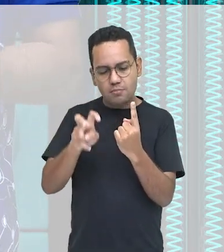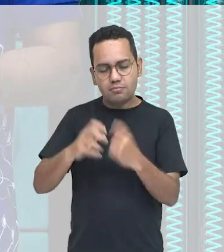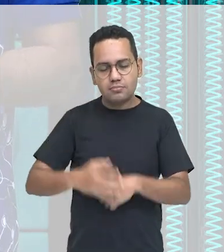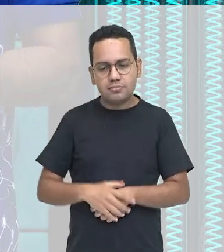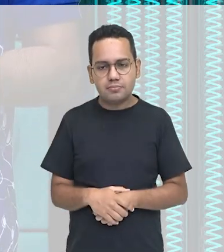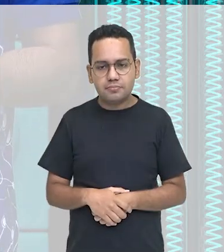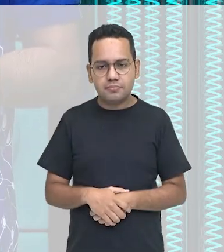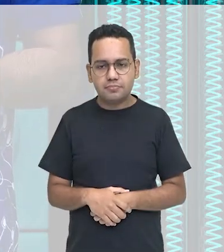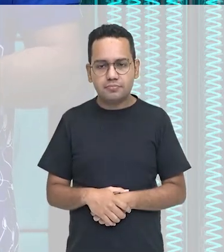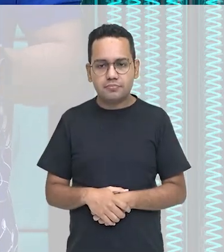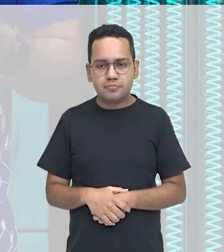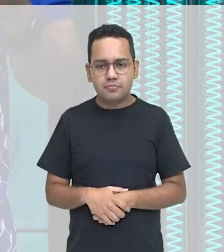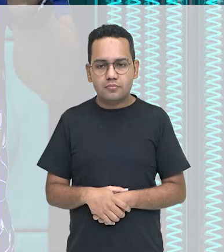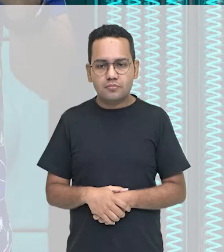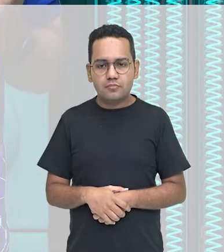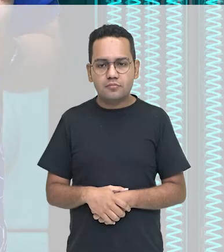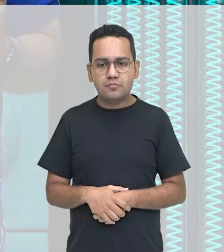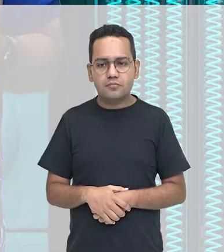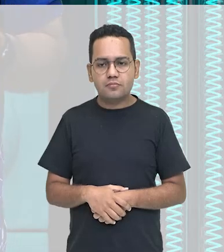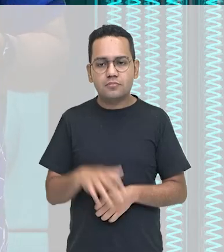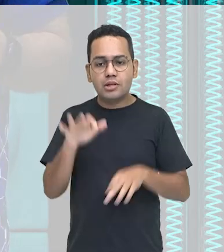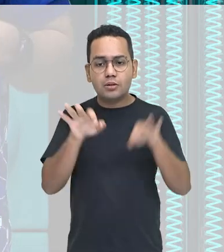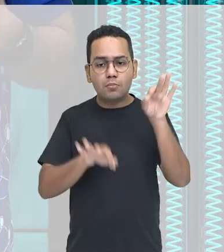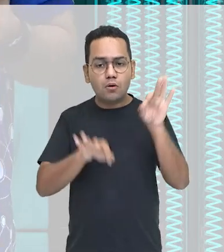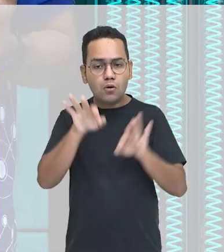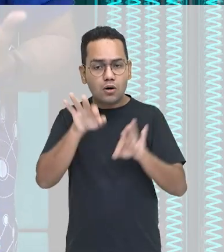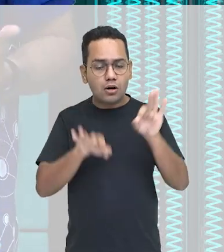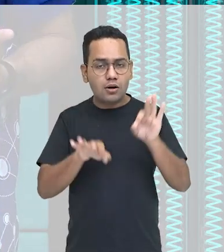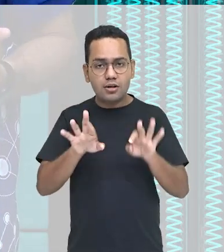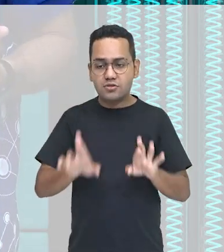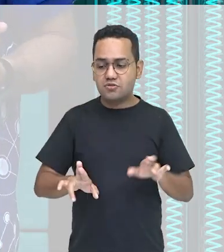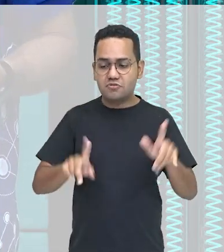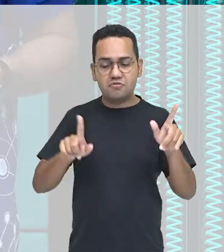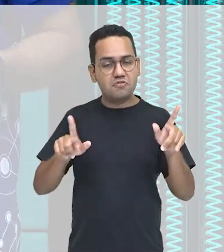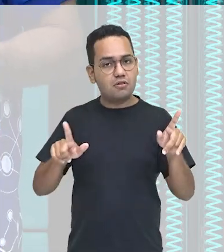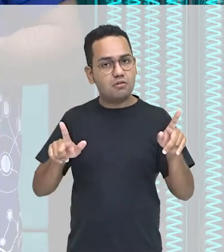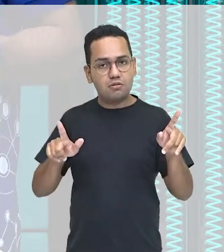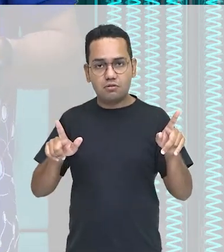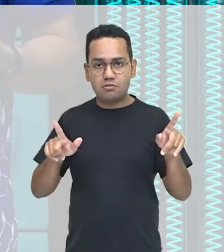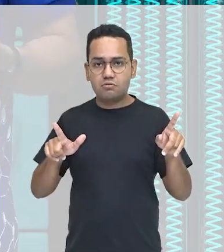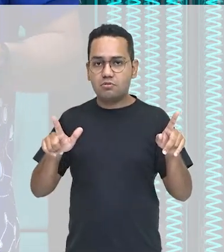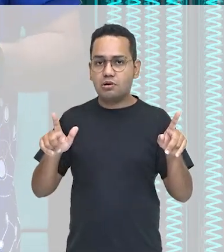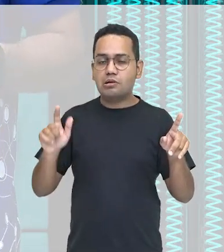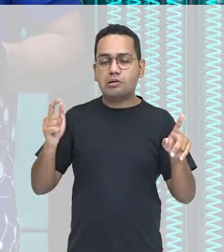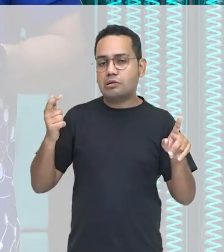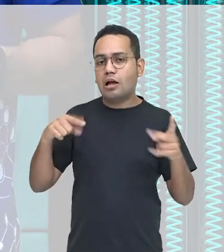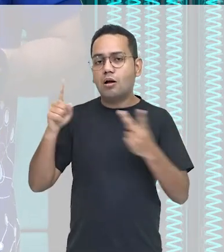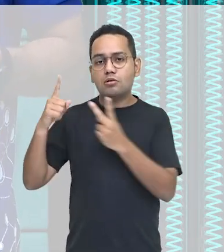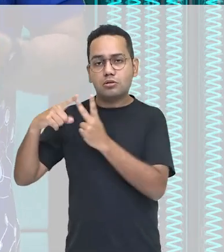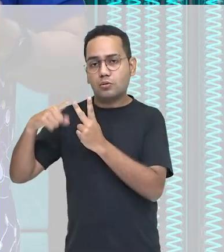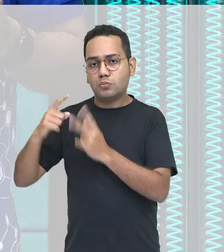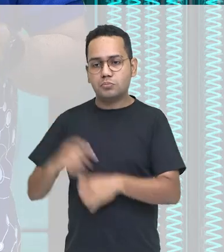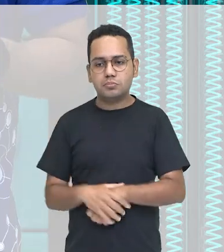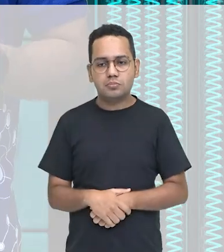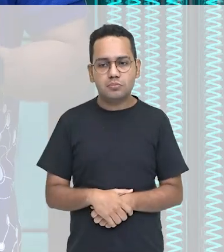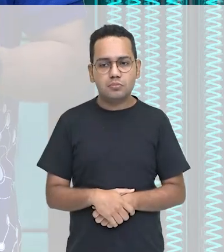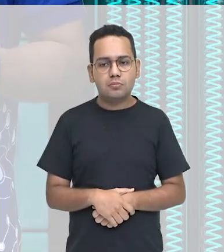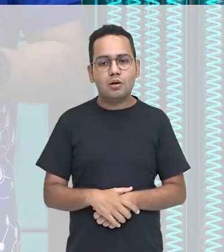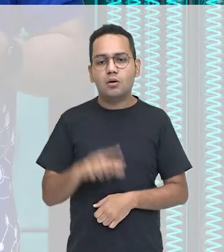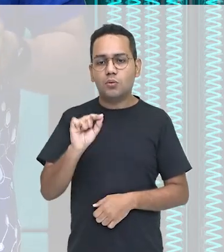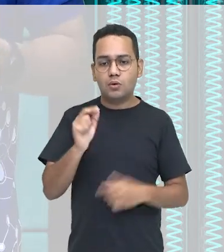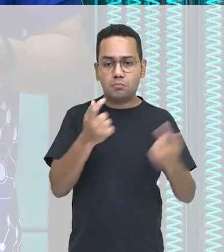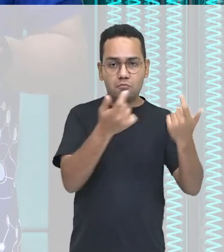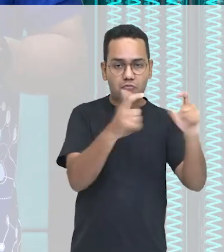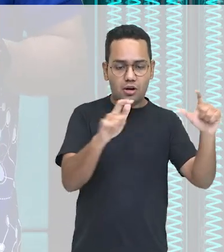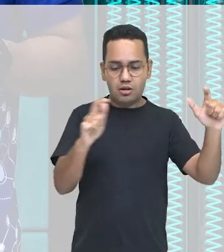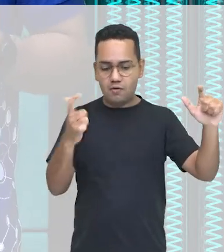uma estrutura que difere da segunda, que é também um conjunto ali, né, ou duas orações que se